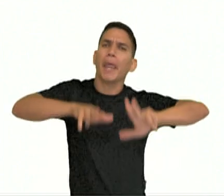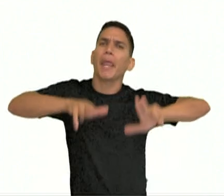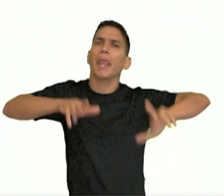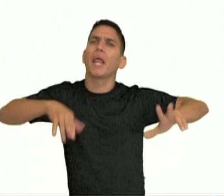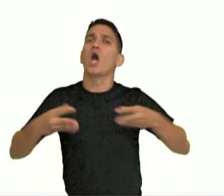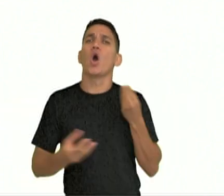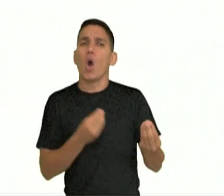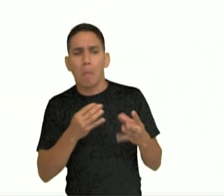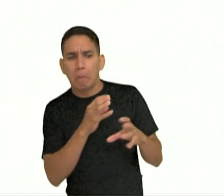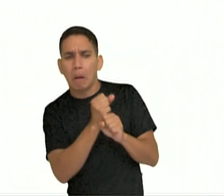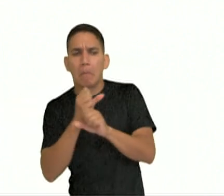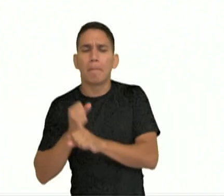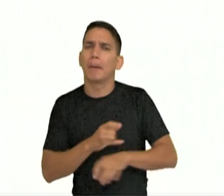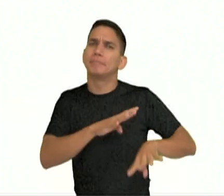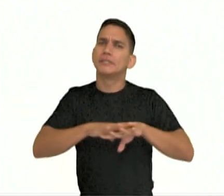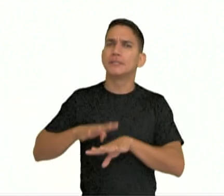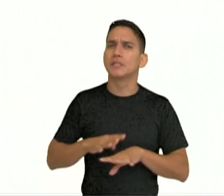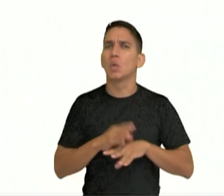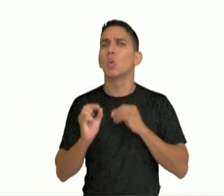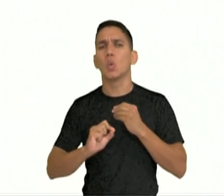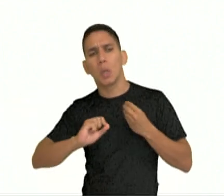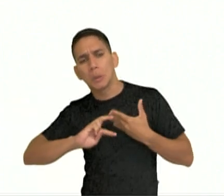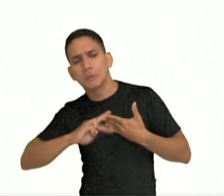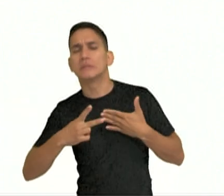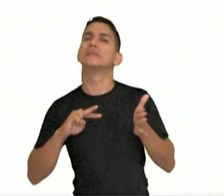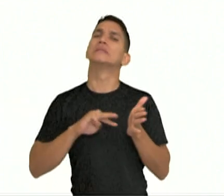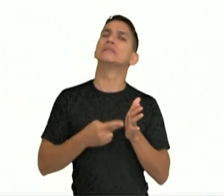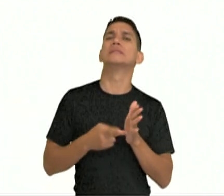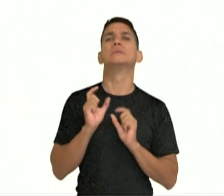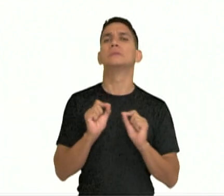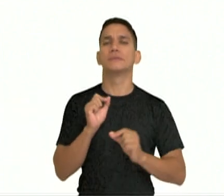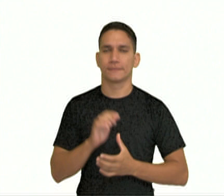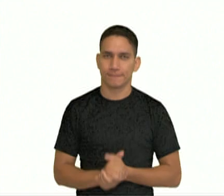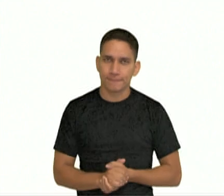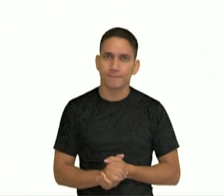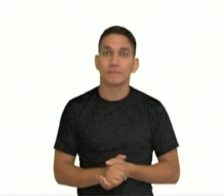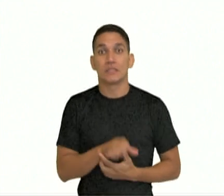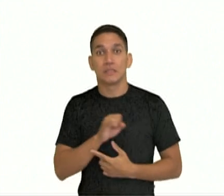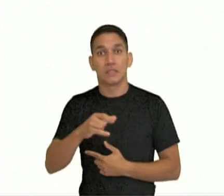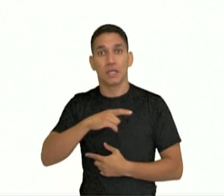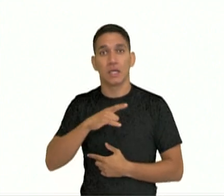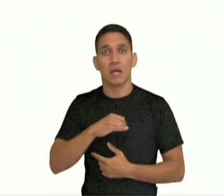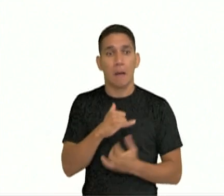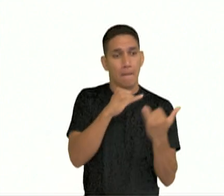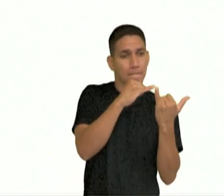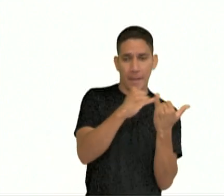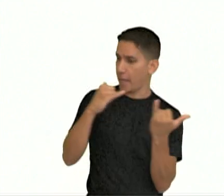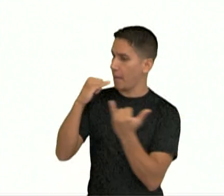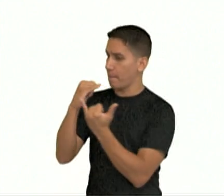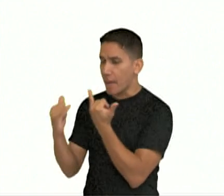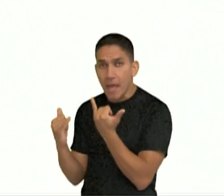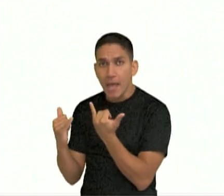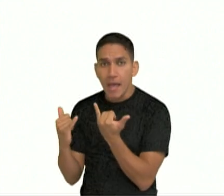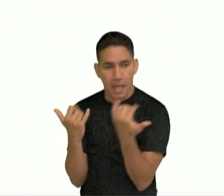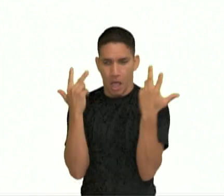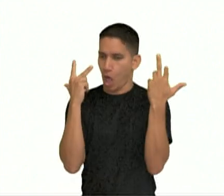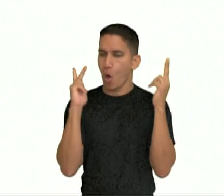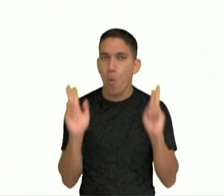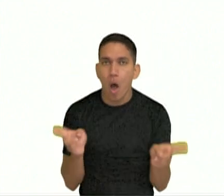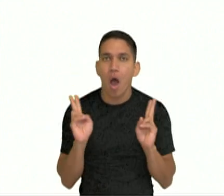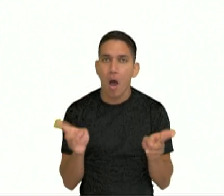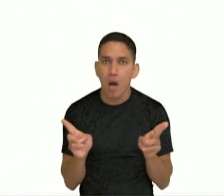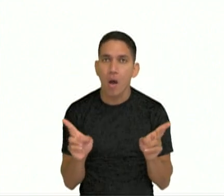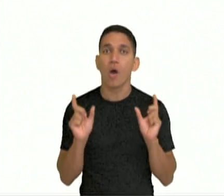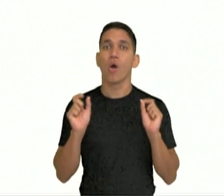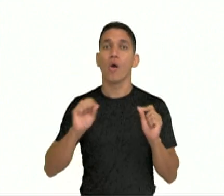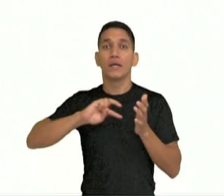se calcula e qual é o significado dela. Quando temos duas médias iguais, isso significa